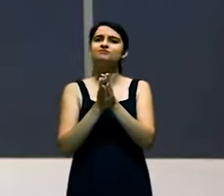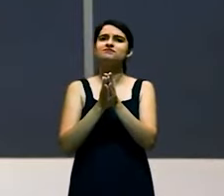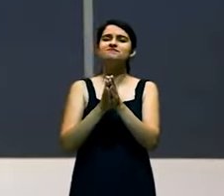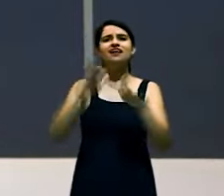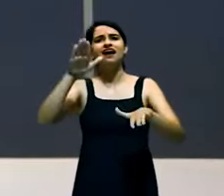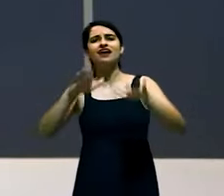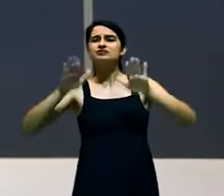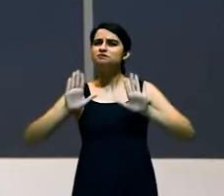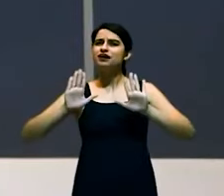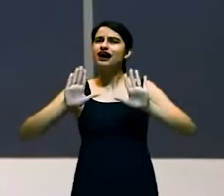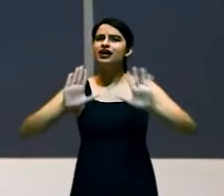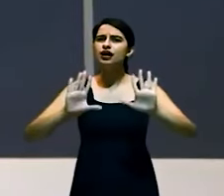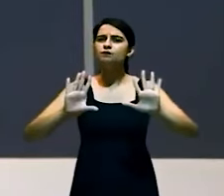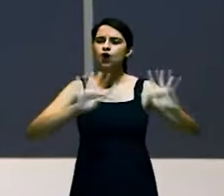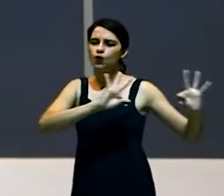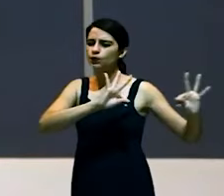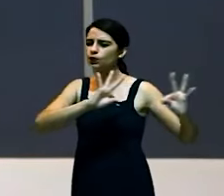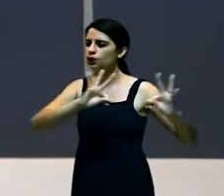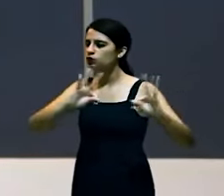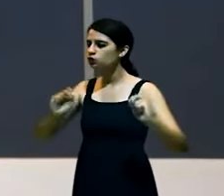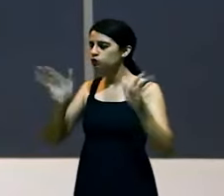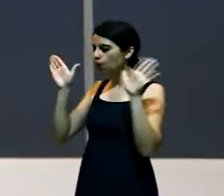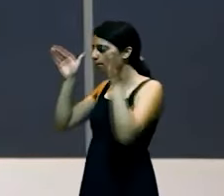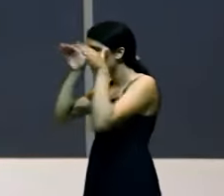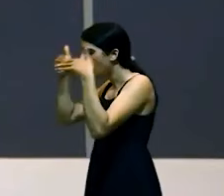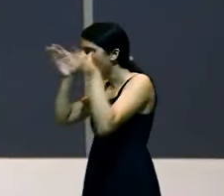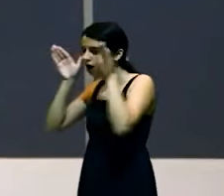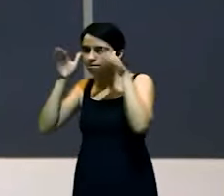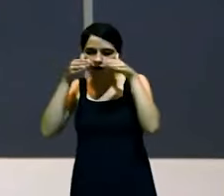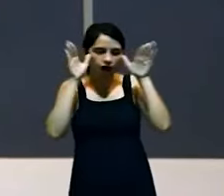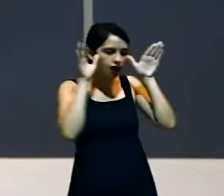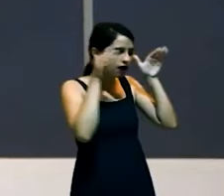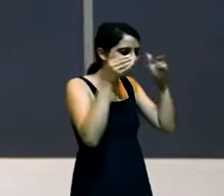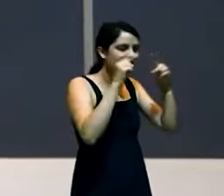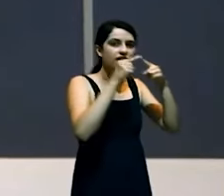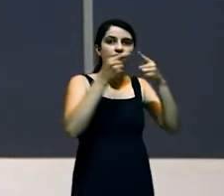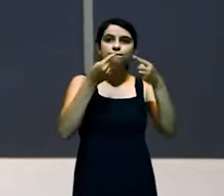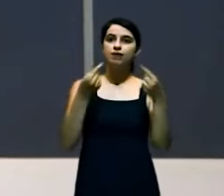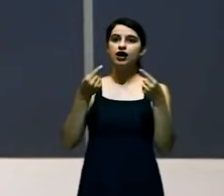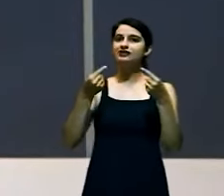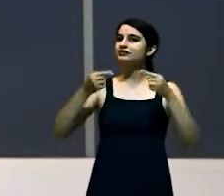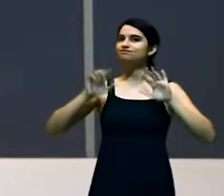paramos para tudo, mas não paramos para esse momento de vida com Deus.